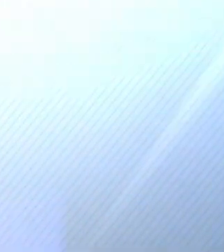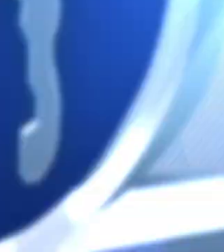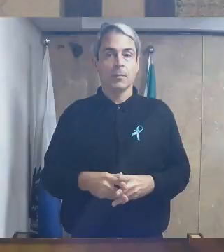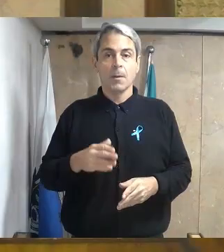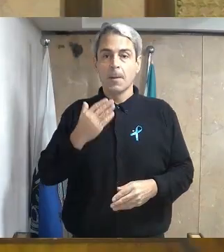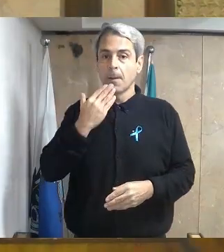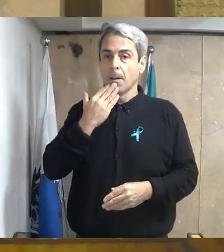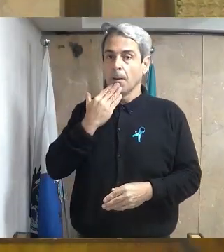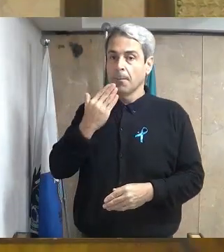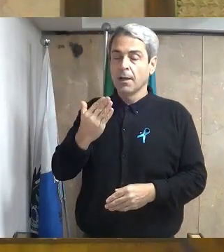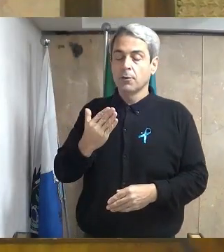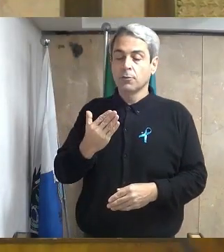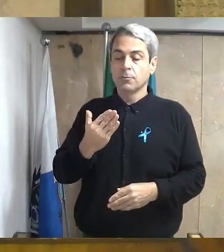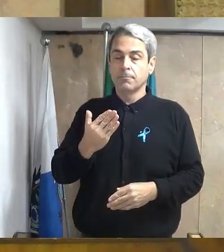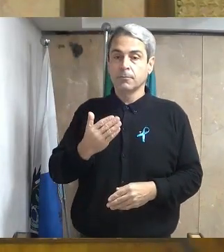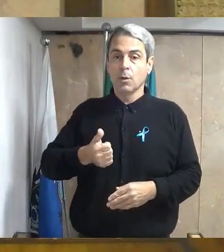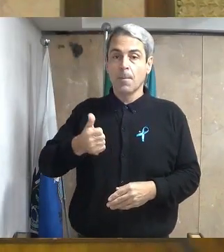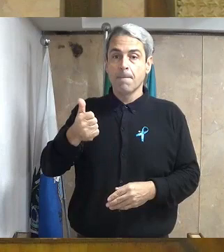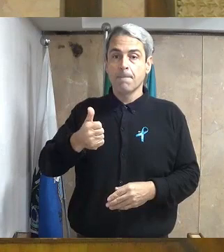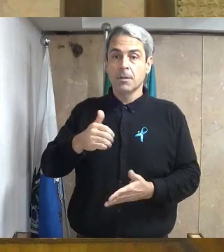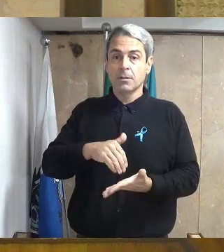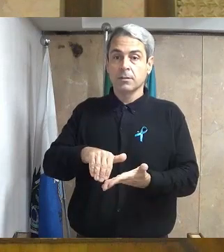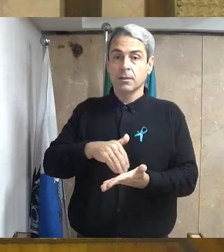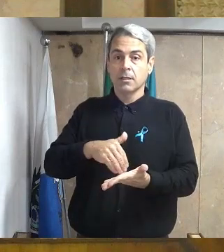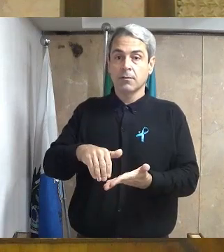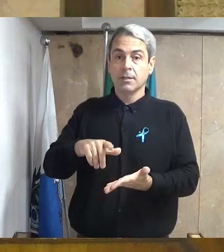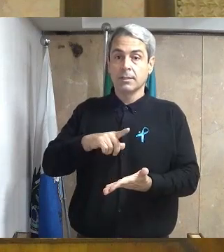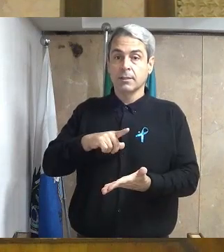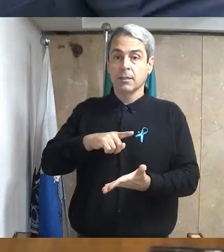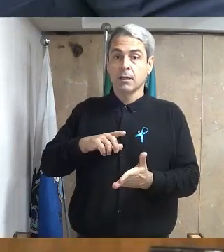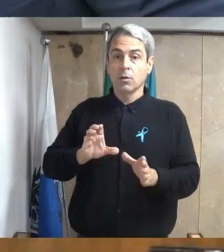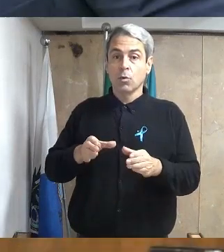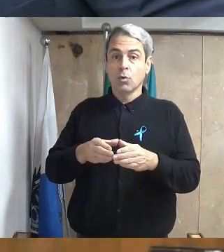Peço ao primeiro secretário que faça a verificação de quórum.